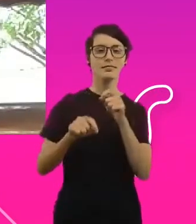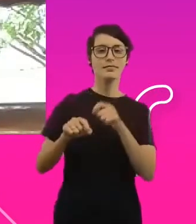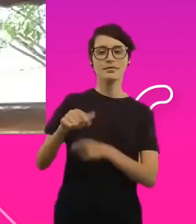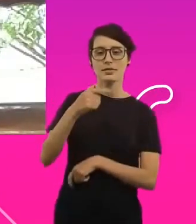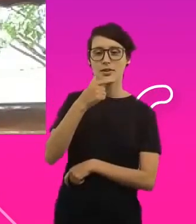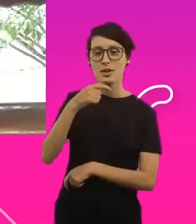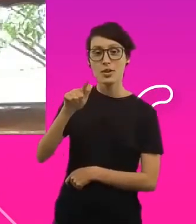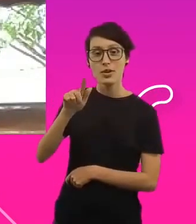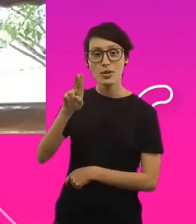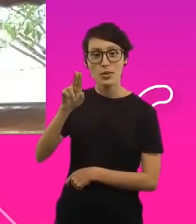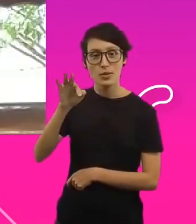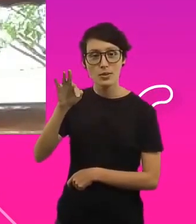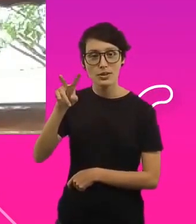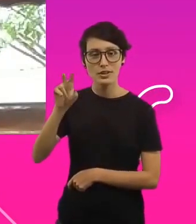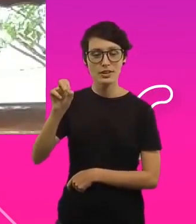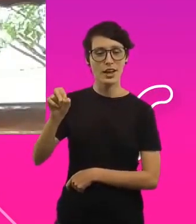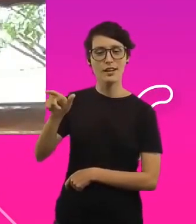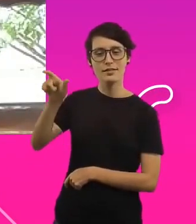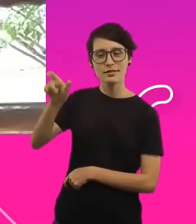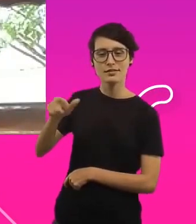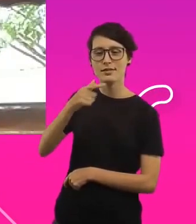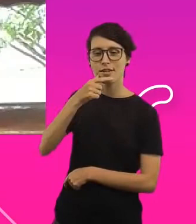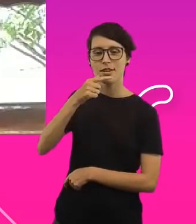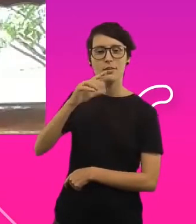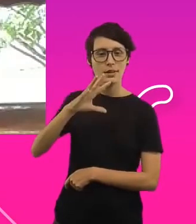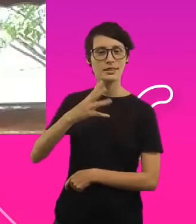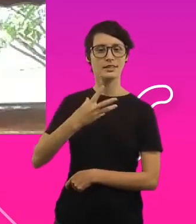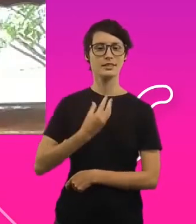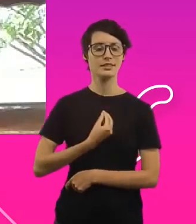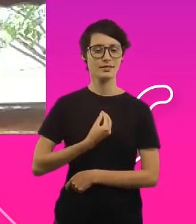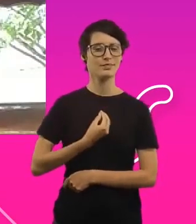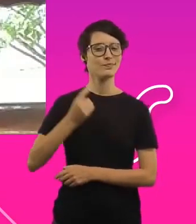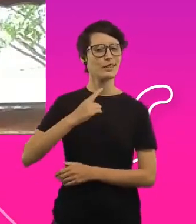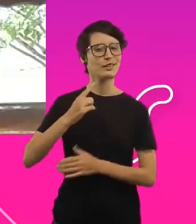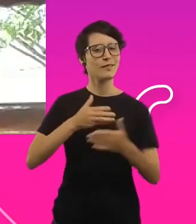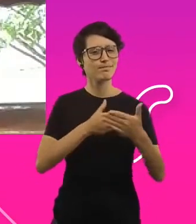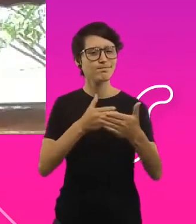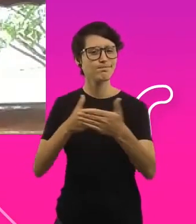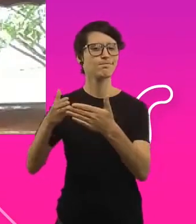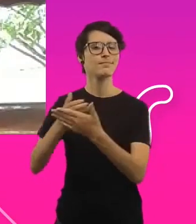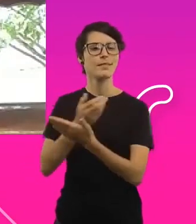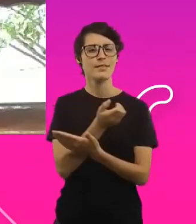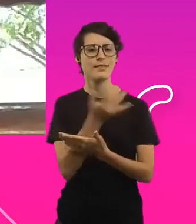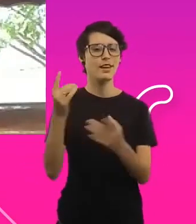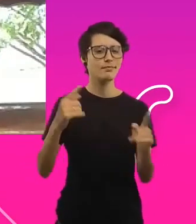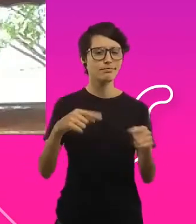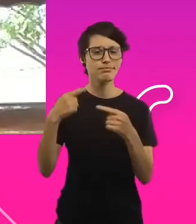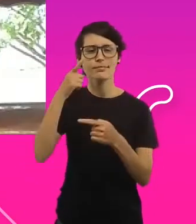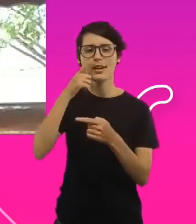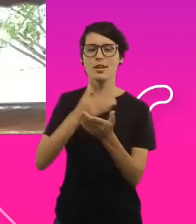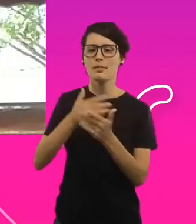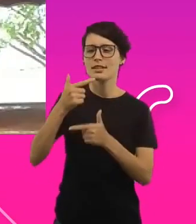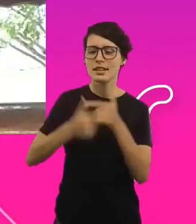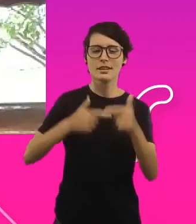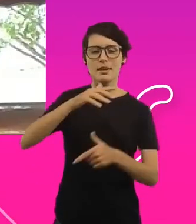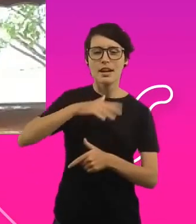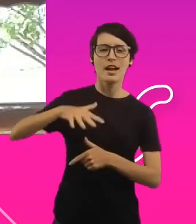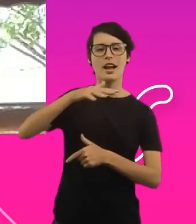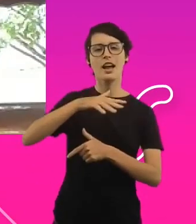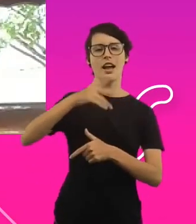um homem transgênero que enfrentou muitos obstáculos para se incluir e começar a trabalhar no mercado de tecnologia da